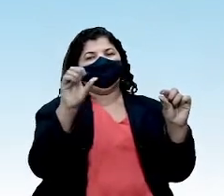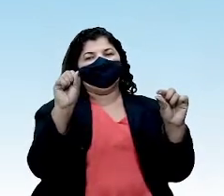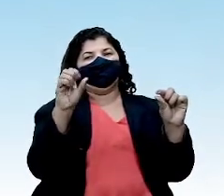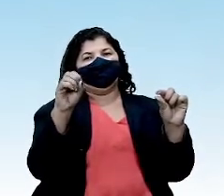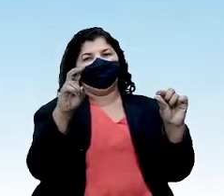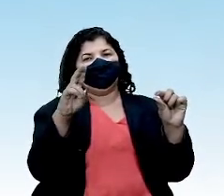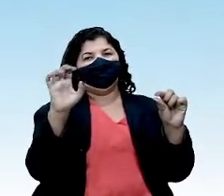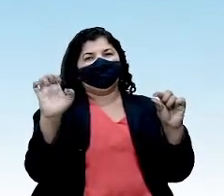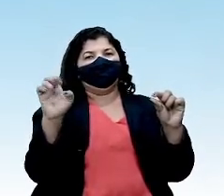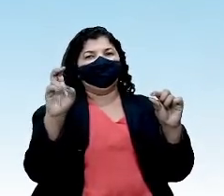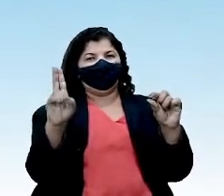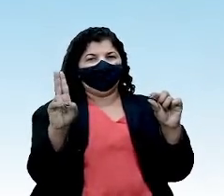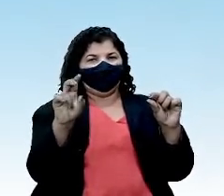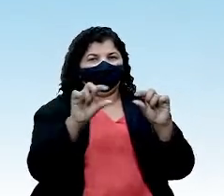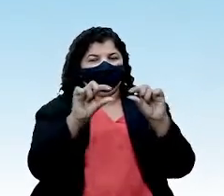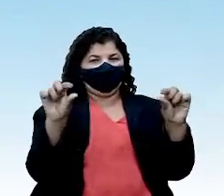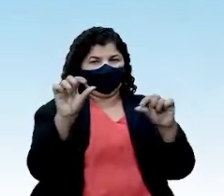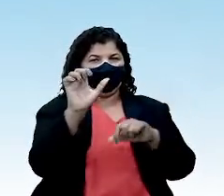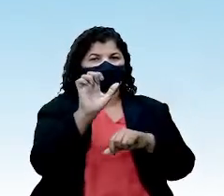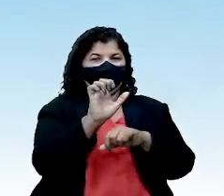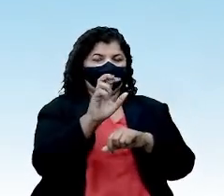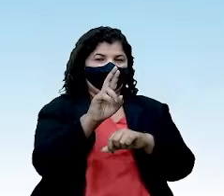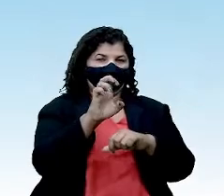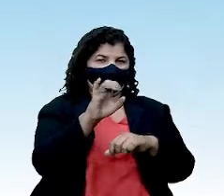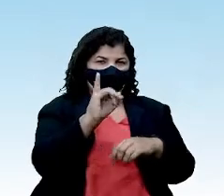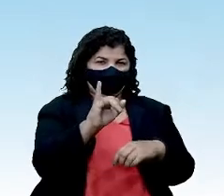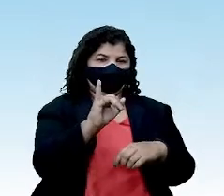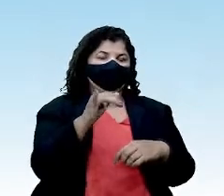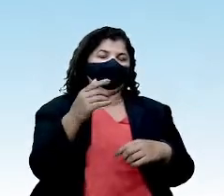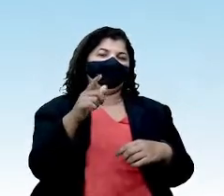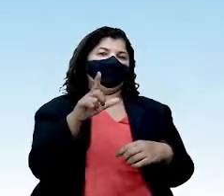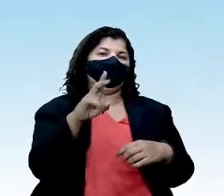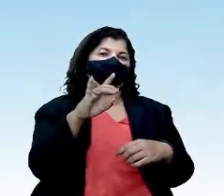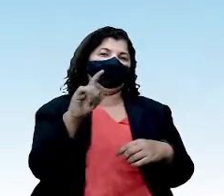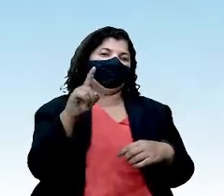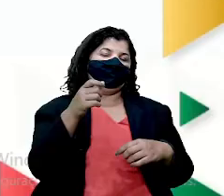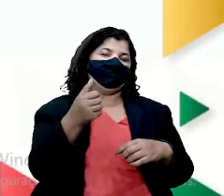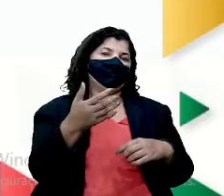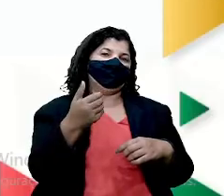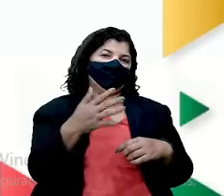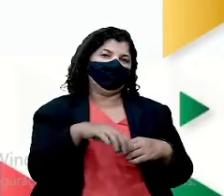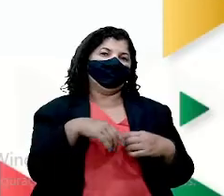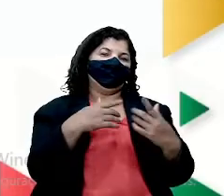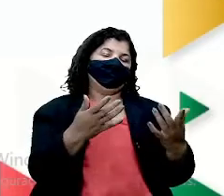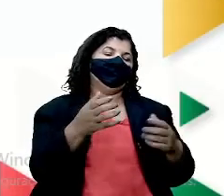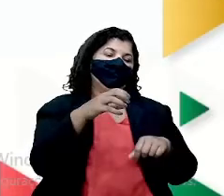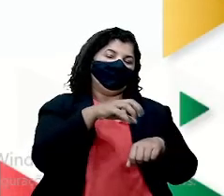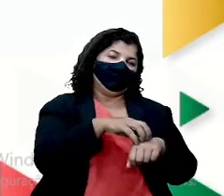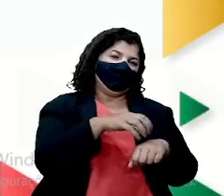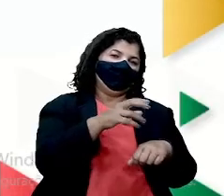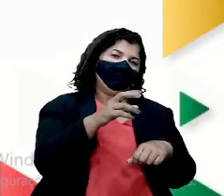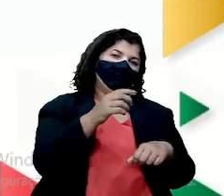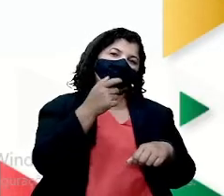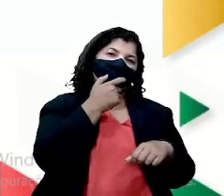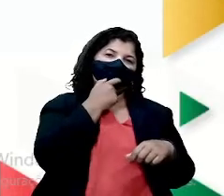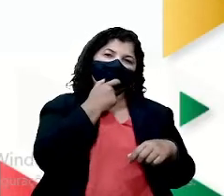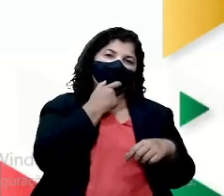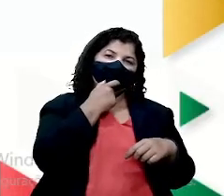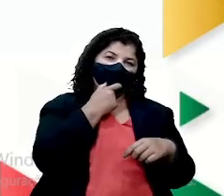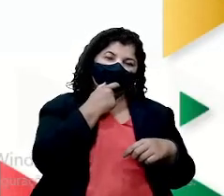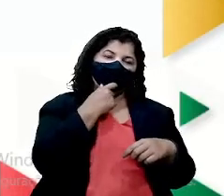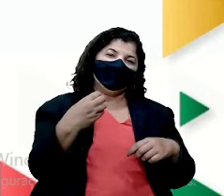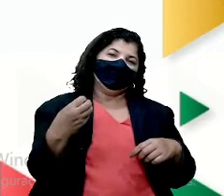Luís XIV. Então, aí vem a monarquia inglesa, né? Então, durante seu longo reinado,